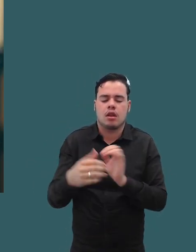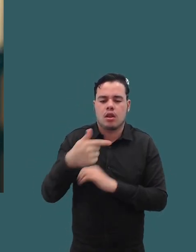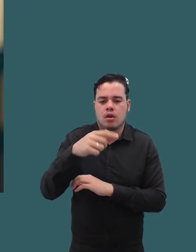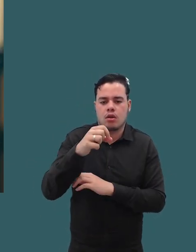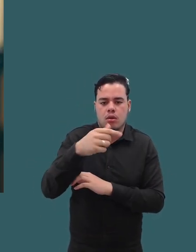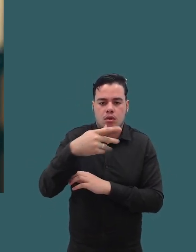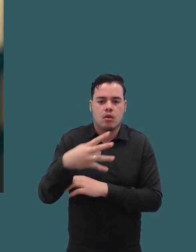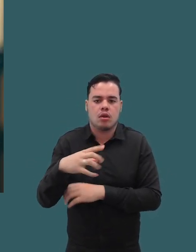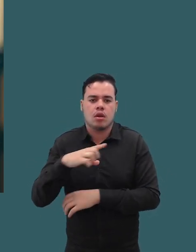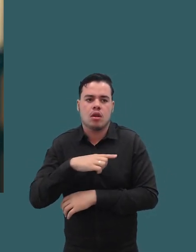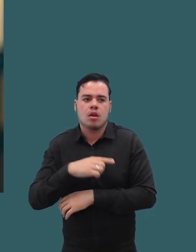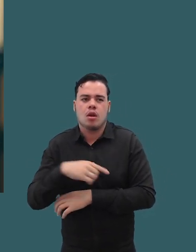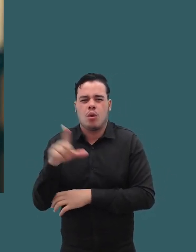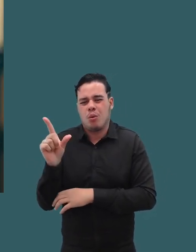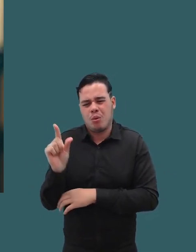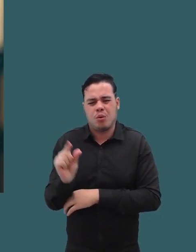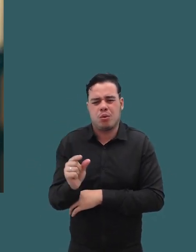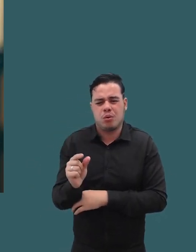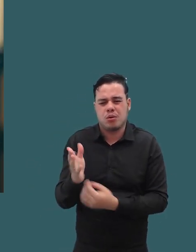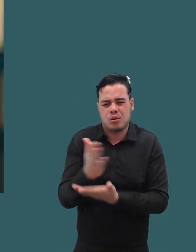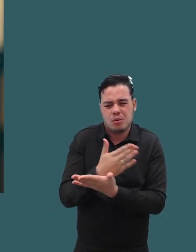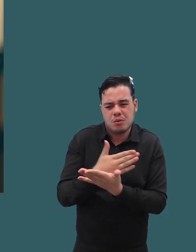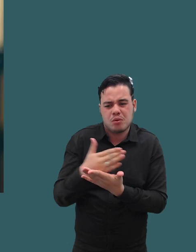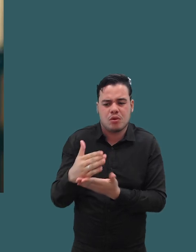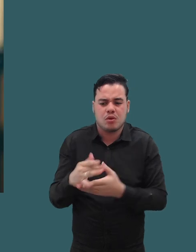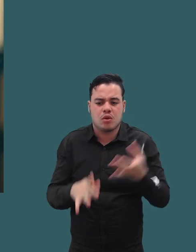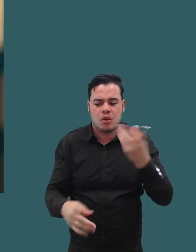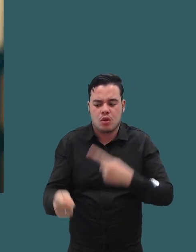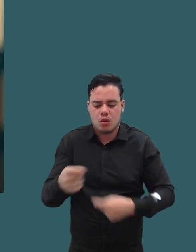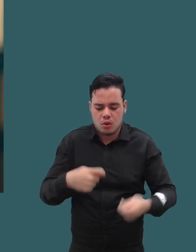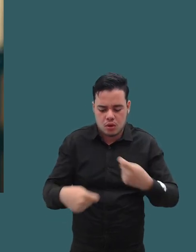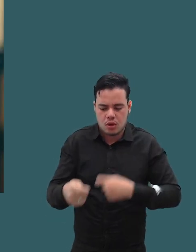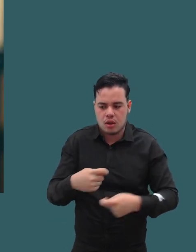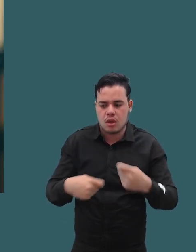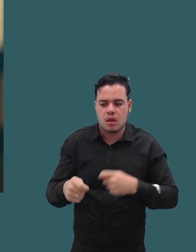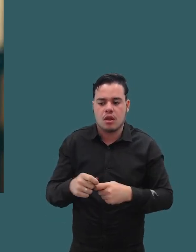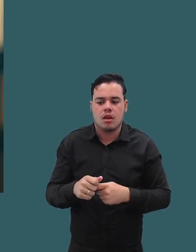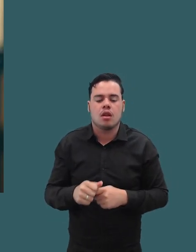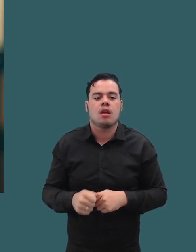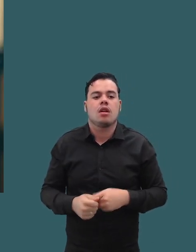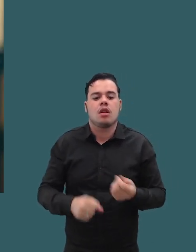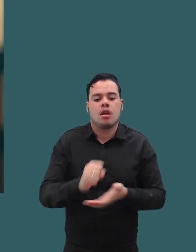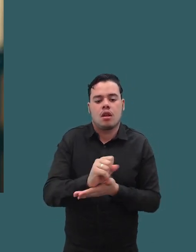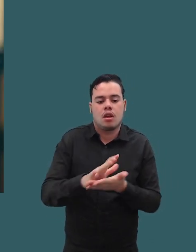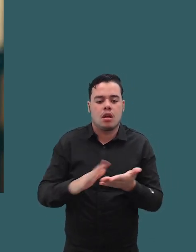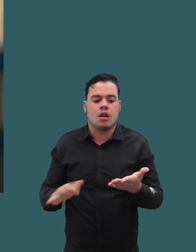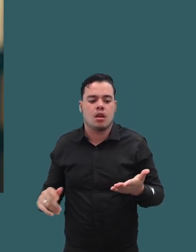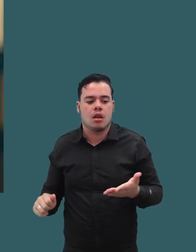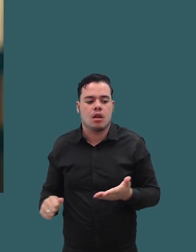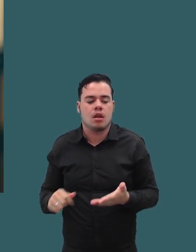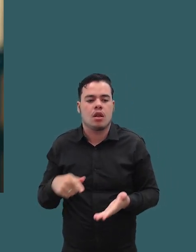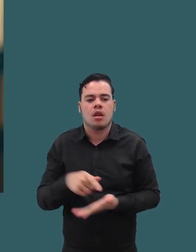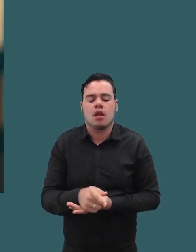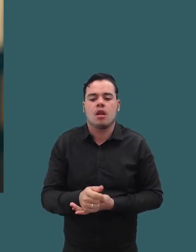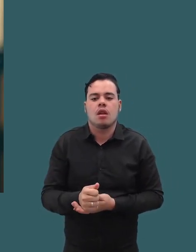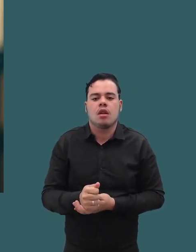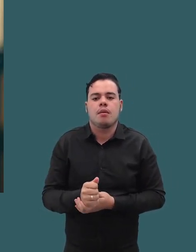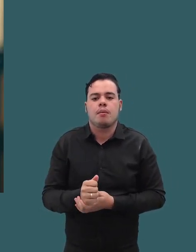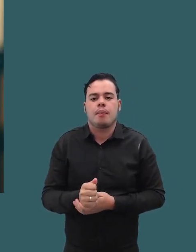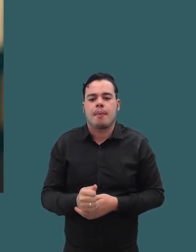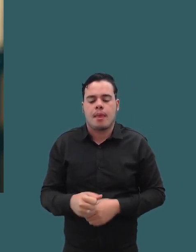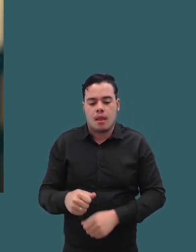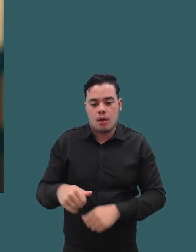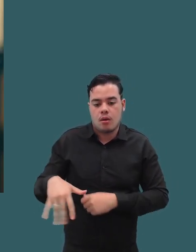depois, porque havia muito pouco tempo para eles poderem organizar as suas atividades. Inseridos na área de conhecimento, com